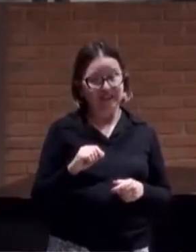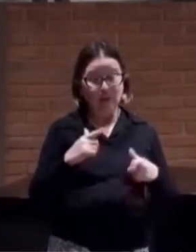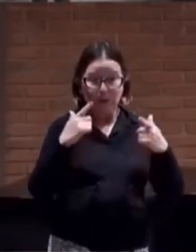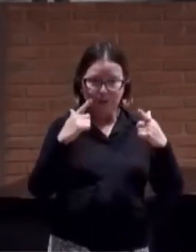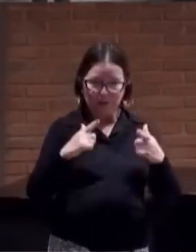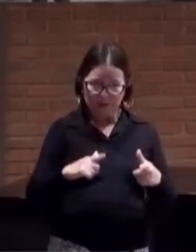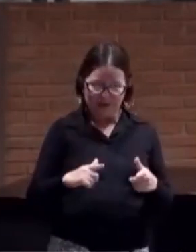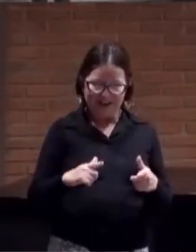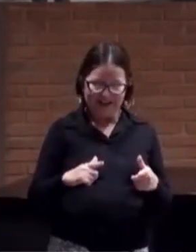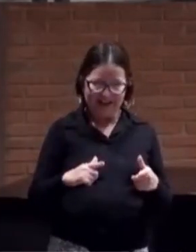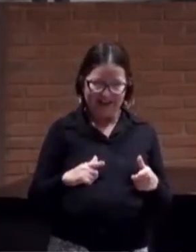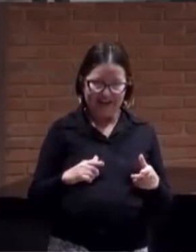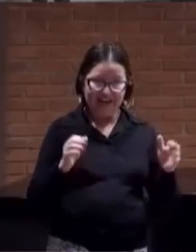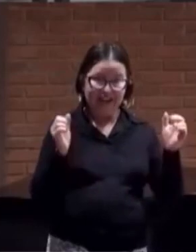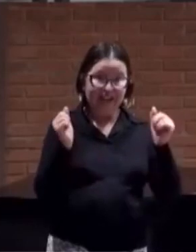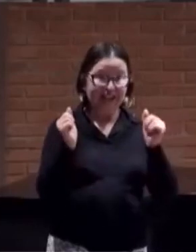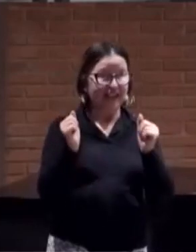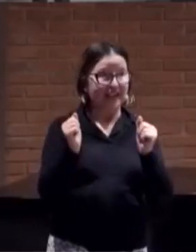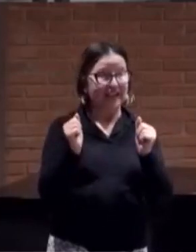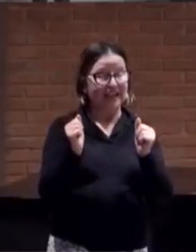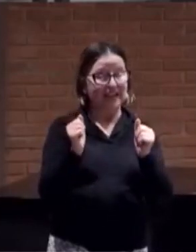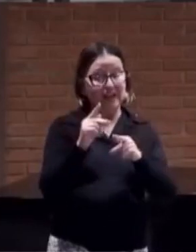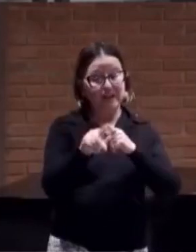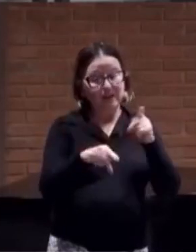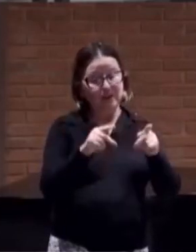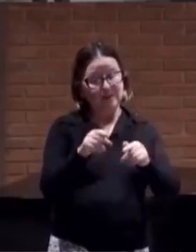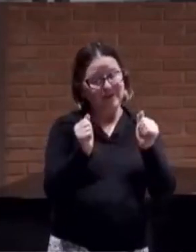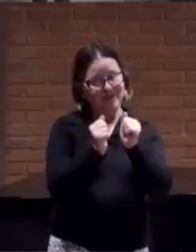reunia a religião do tempo de Jesus.